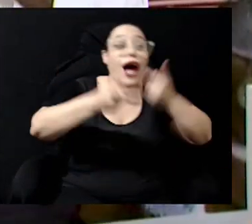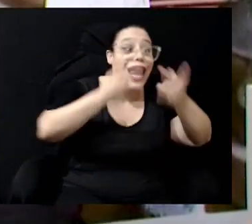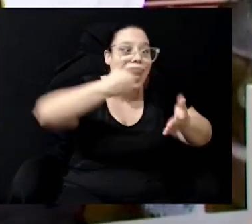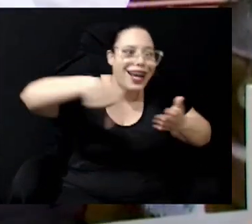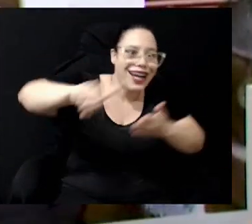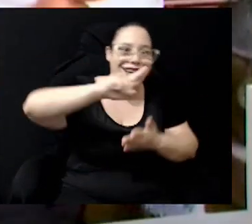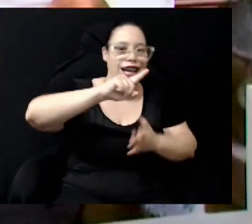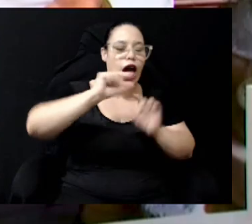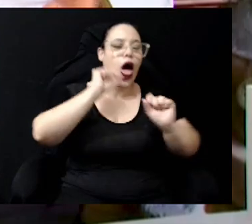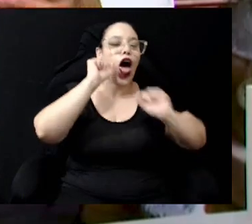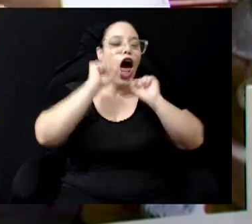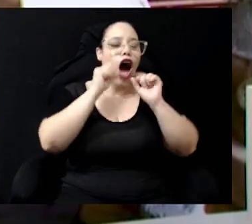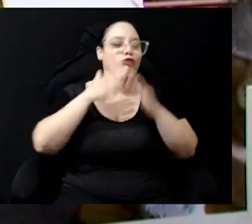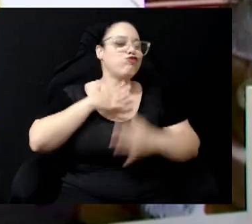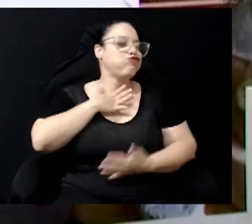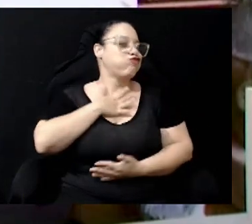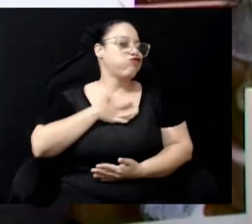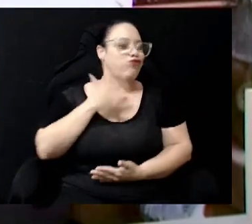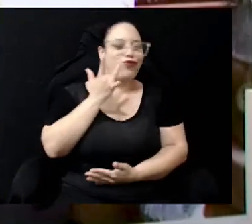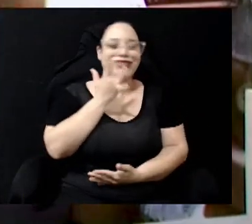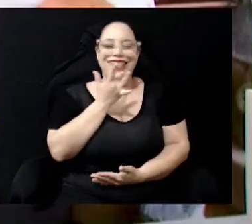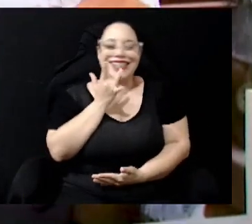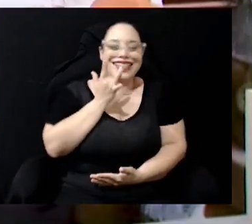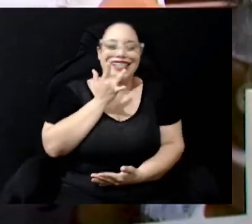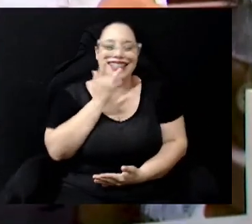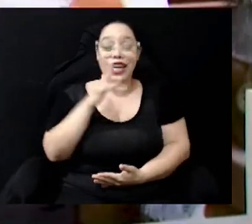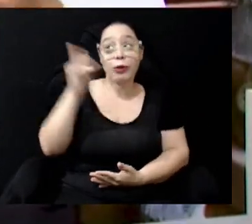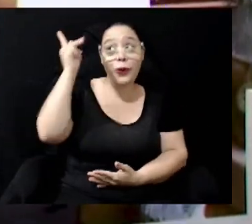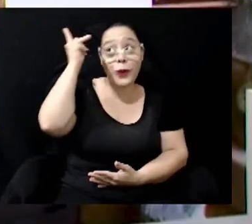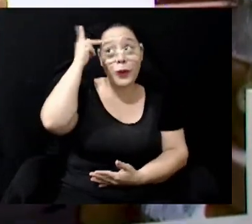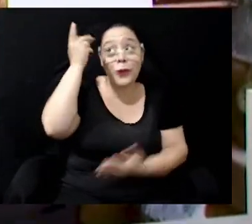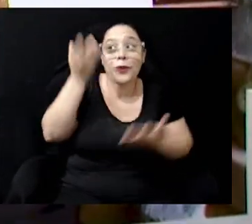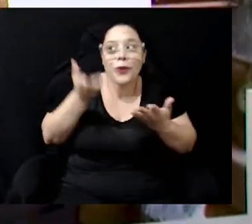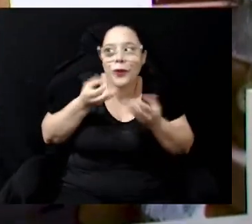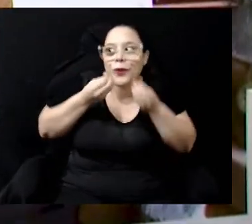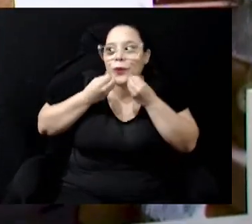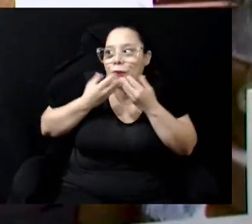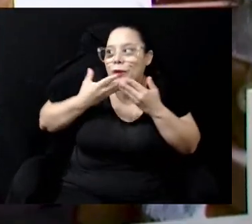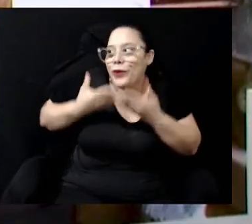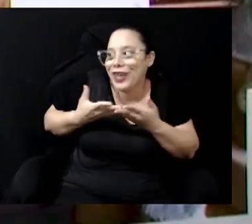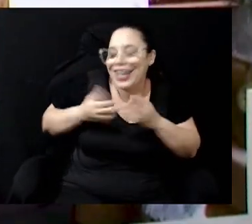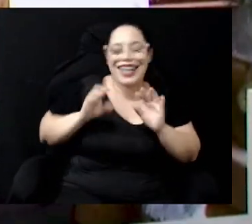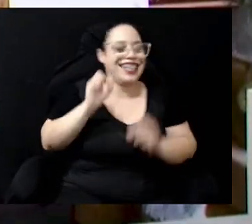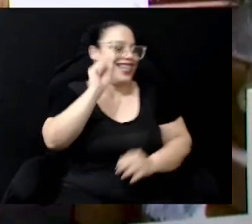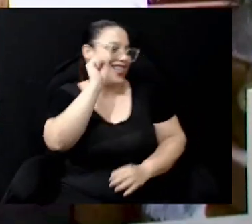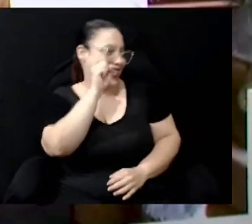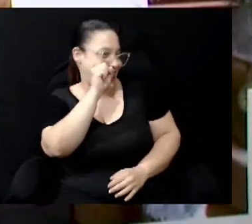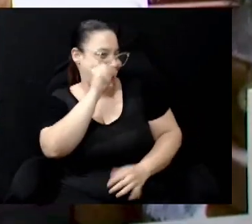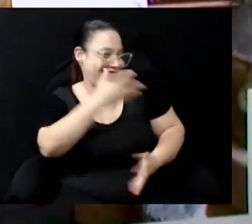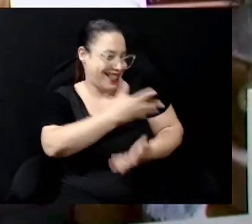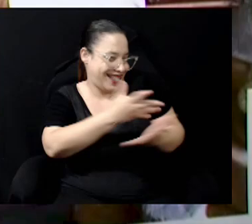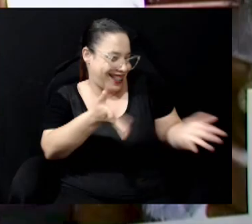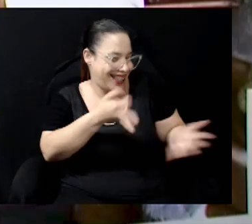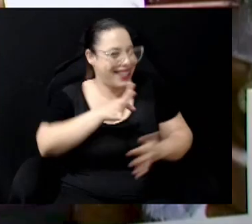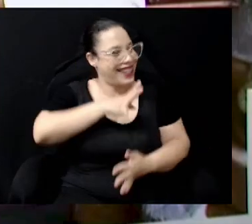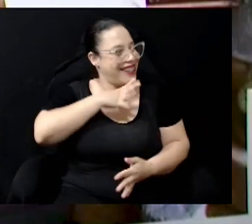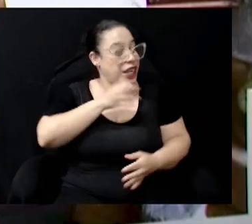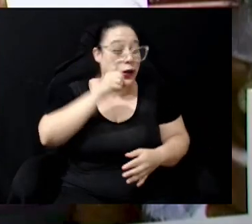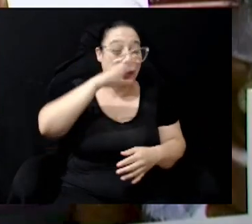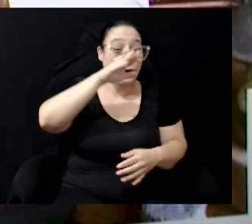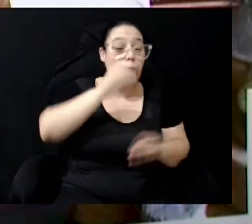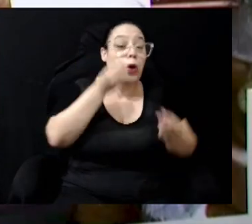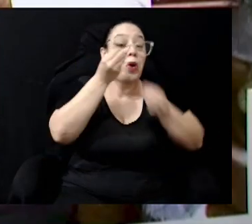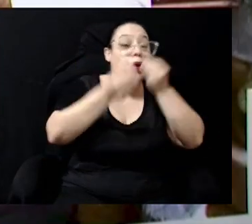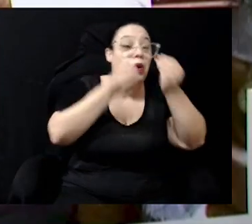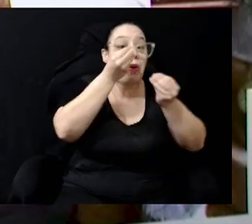tão gostosa, que é o Sabor de São Paulo. Bom, sem dúvida assunto alguma. Gostoso. Para o pessoal que quer conhecer um pouco mais, como que é, secretário,